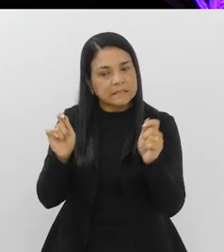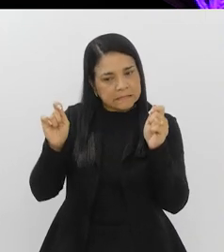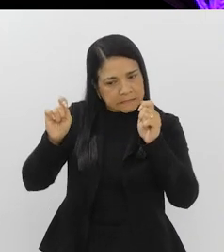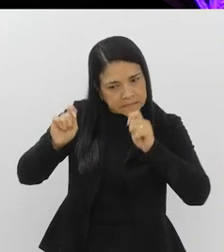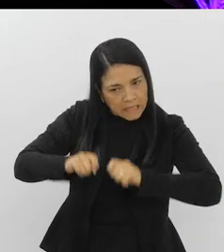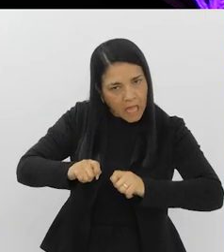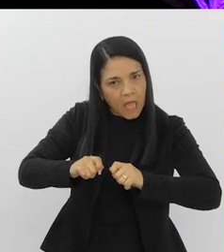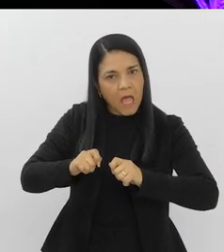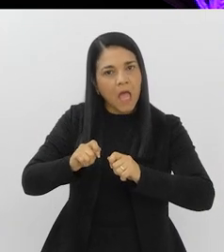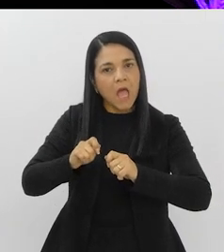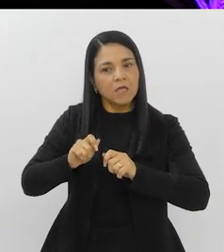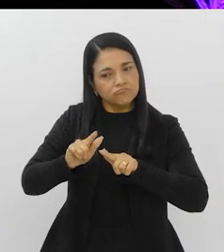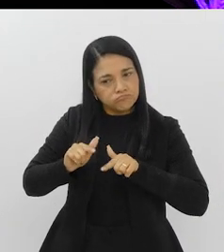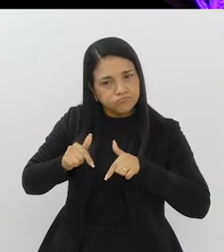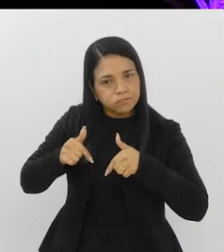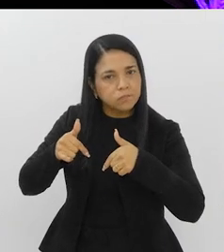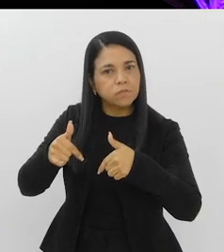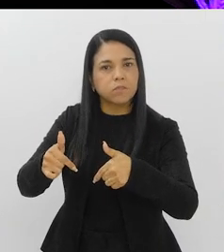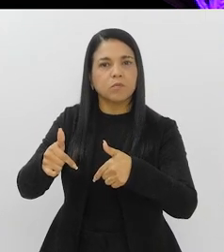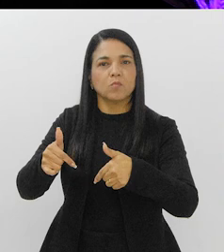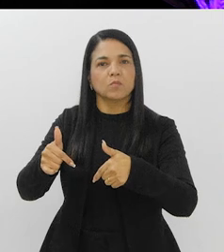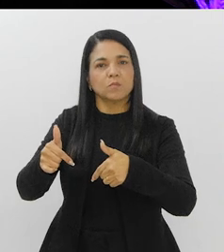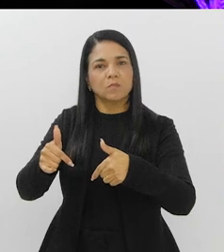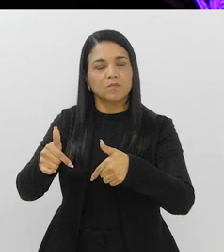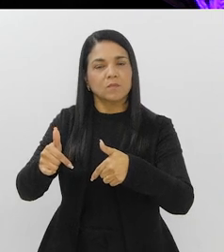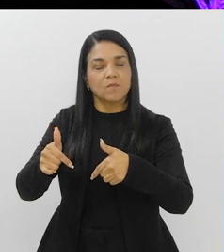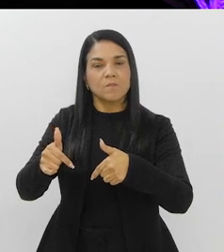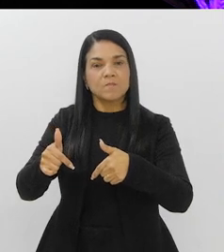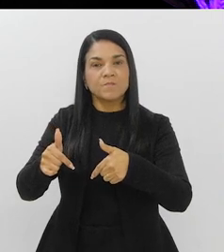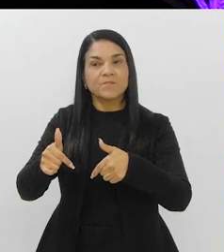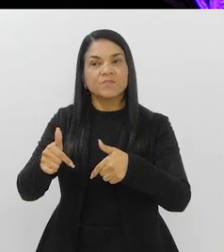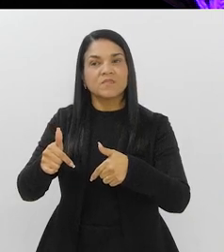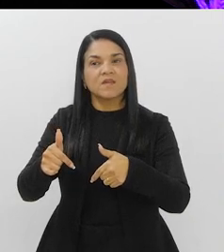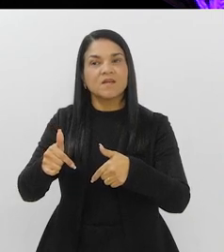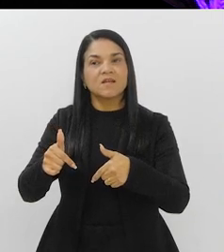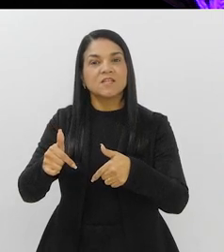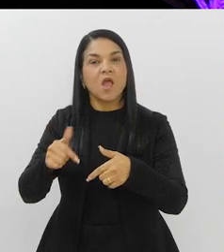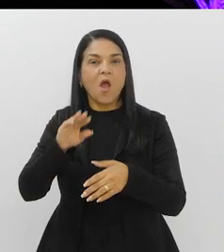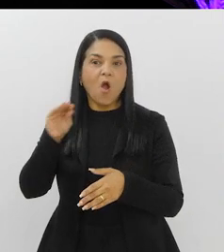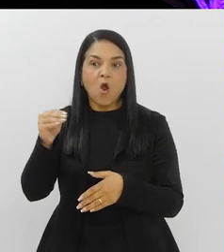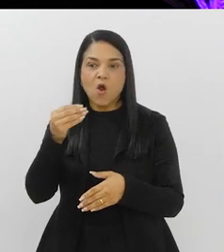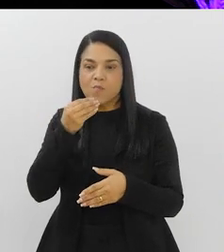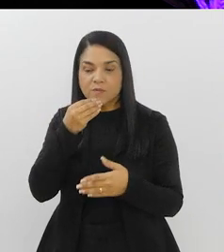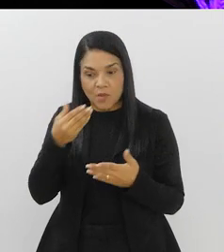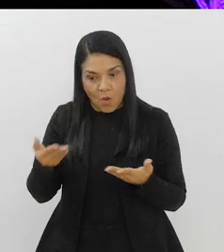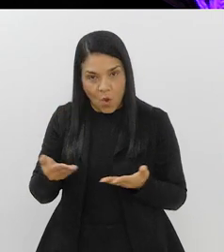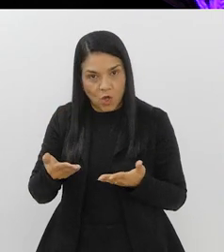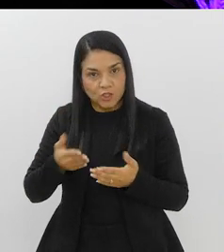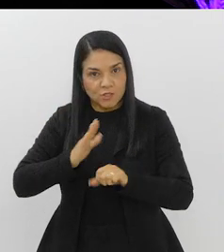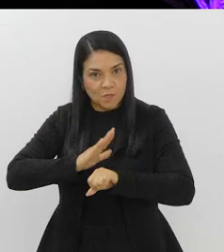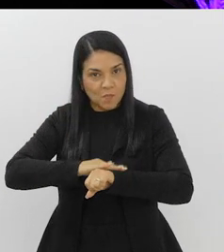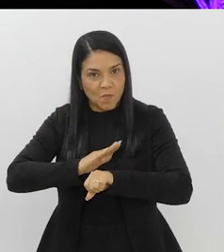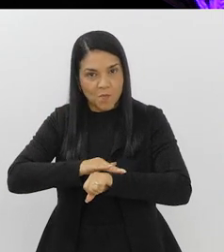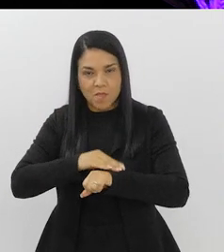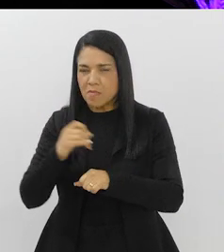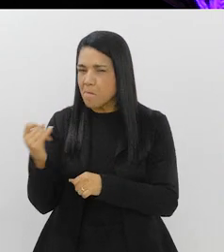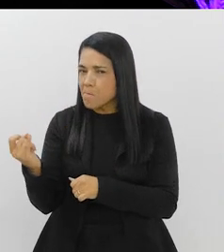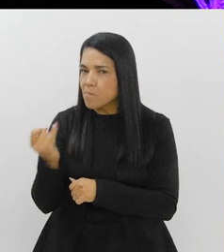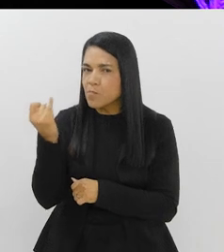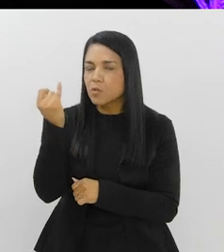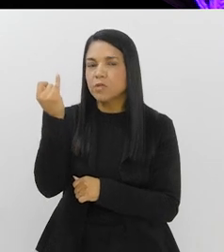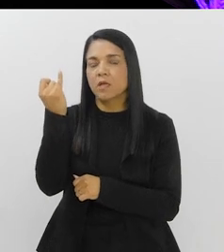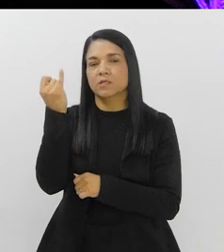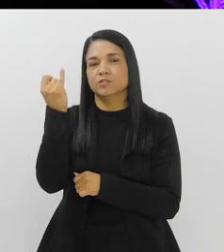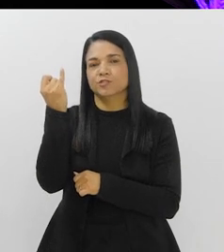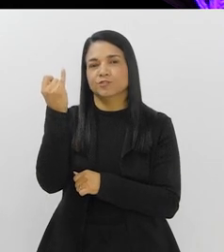deficiência somos somos capazes de de atuar de fazer entendeu então Eh essa essa oportunidade aqui eu acho que é é um pouco é um